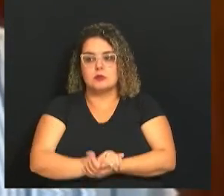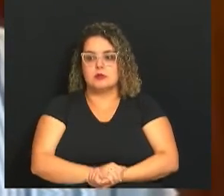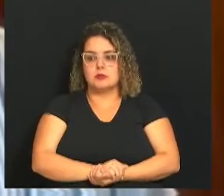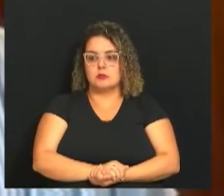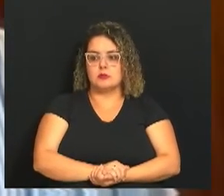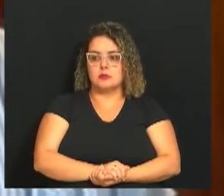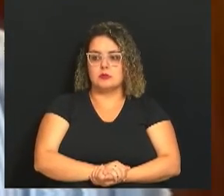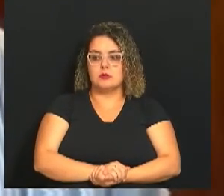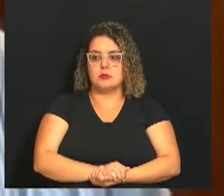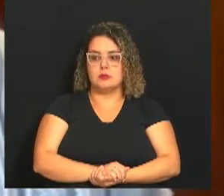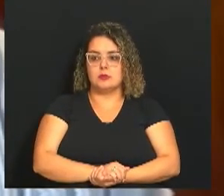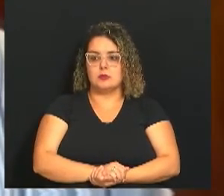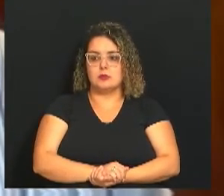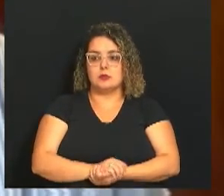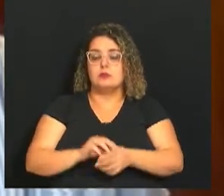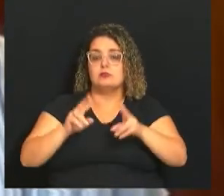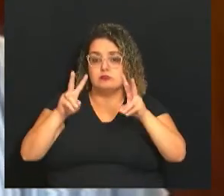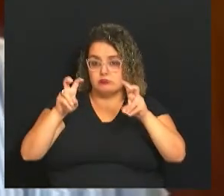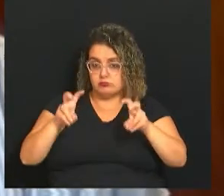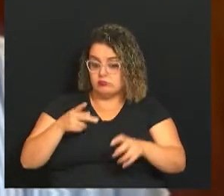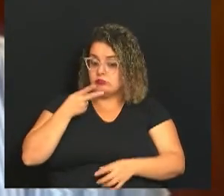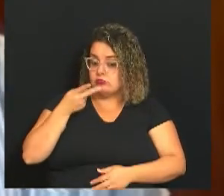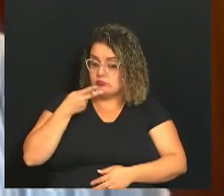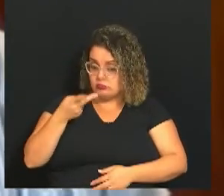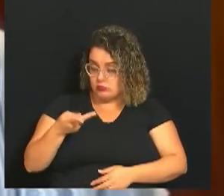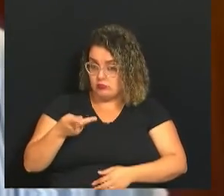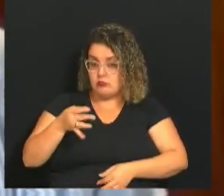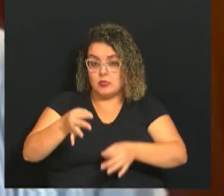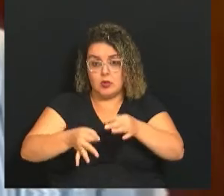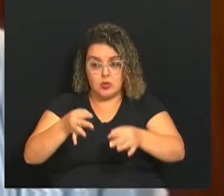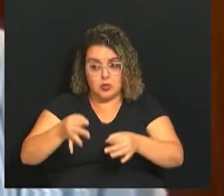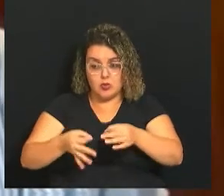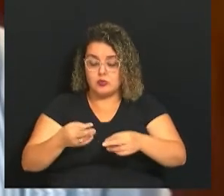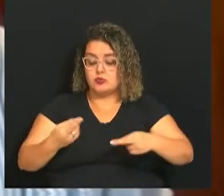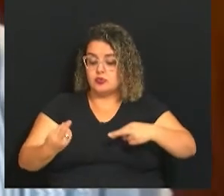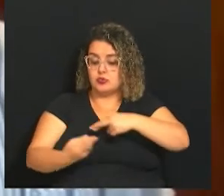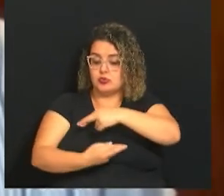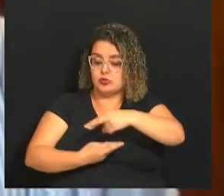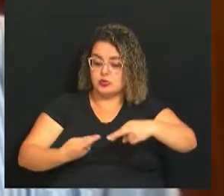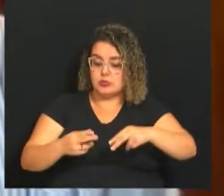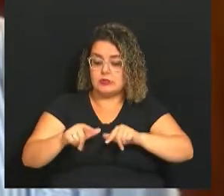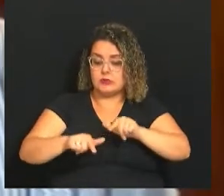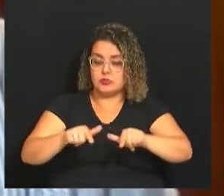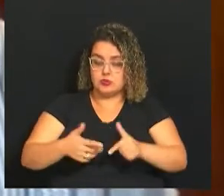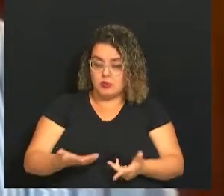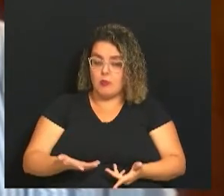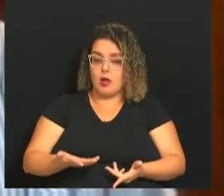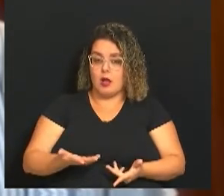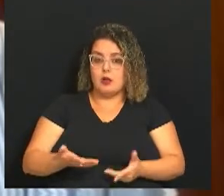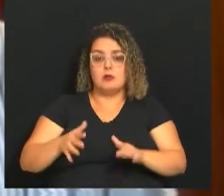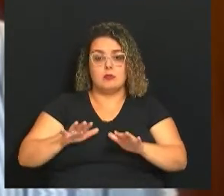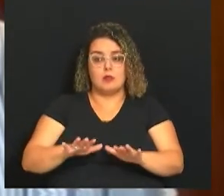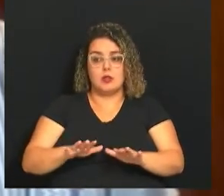uma questão, a gente esteja falando aqui de uma questão jurídica, de relação de trabalho,